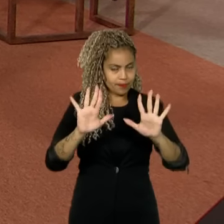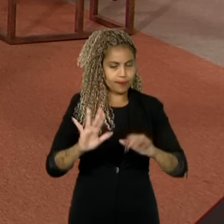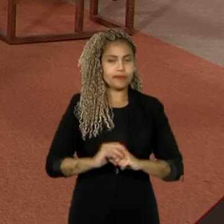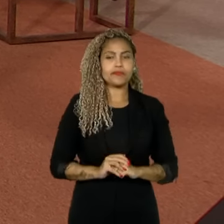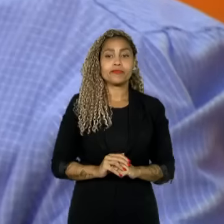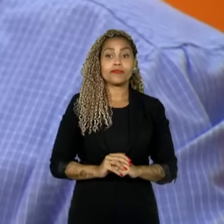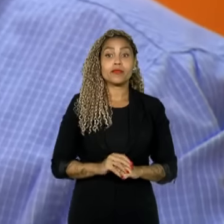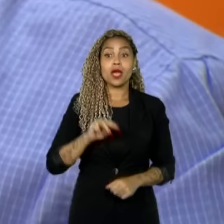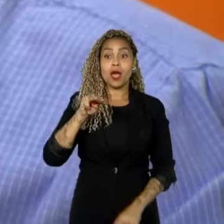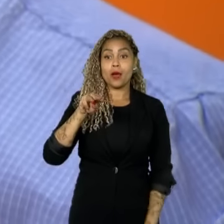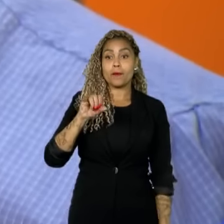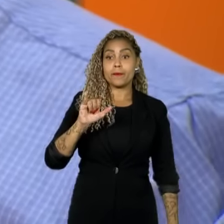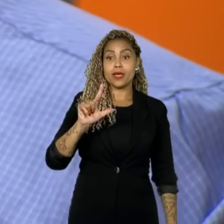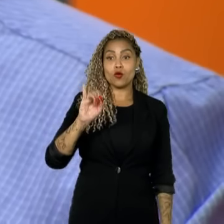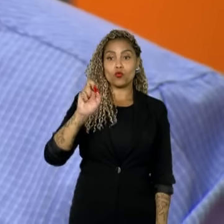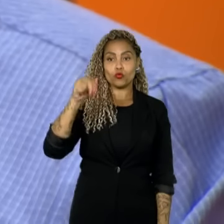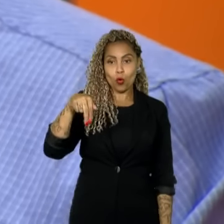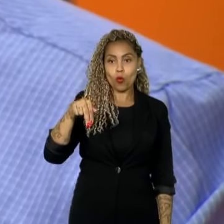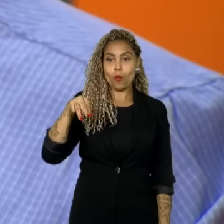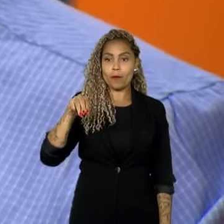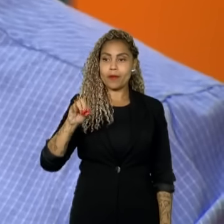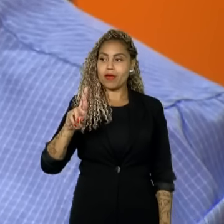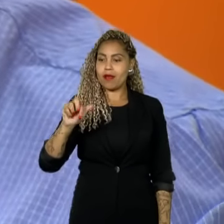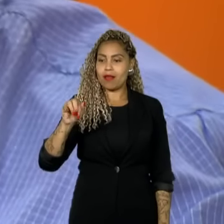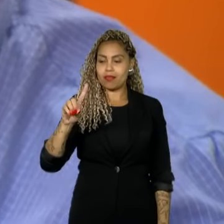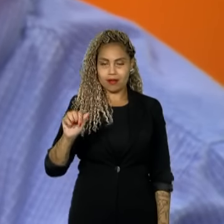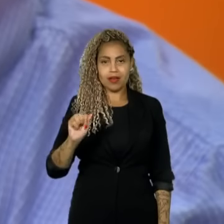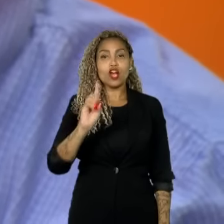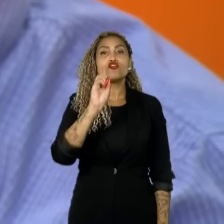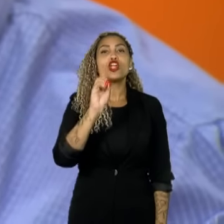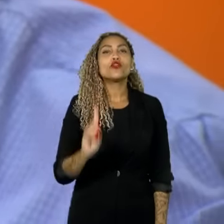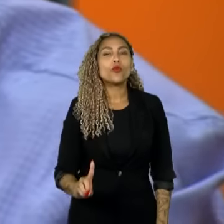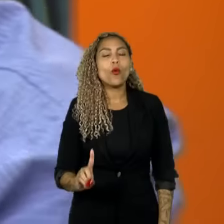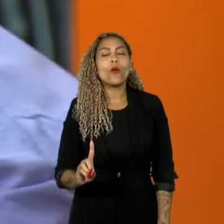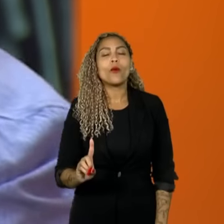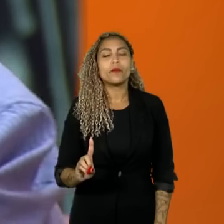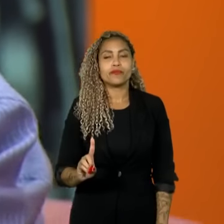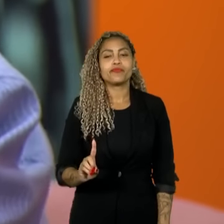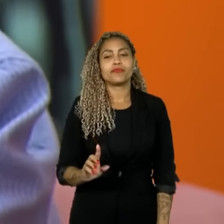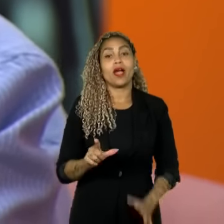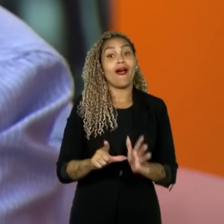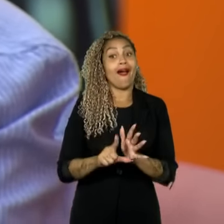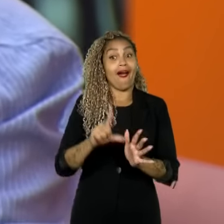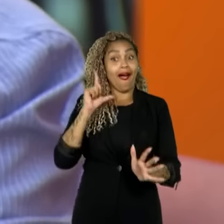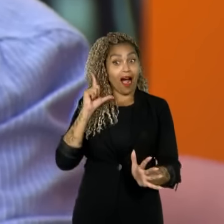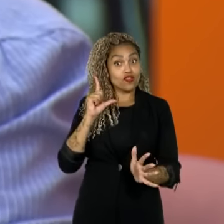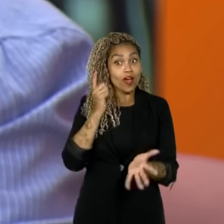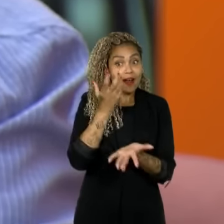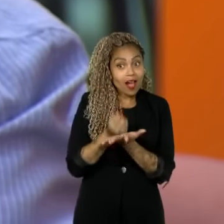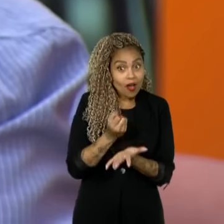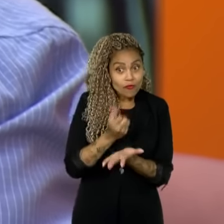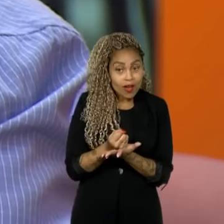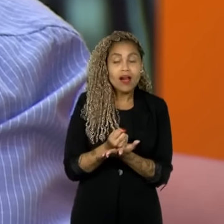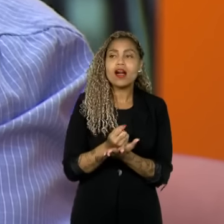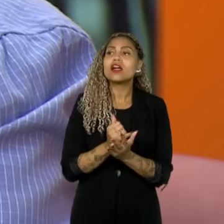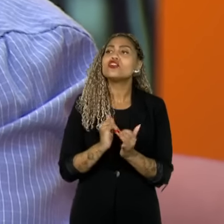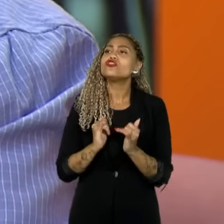Aí o Milton Miranda, que era o diretor artístico, porque eu, antes de entrar no estúdio, eu fiz uma preleção para eles o que eu iria